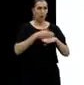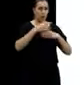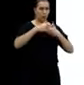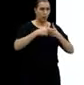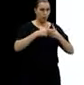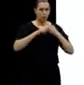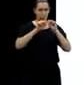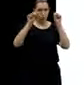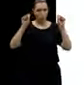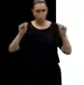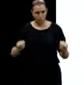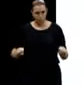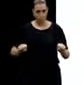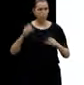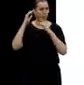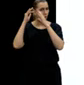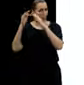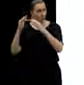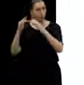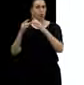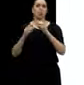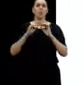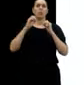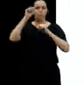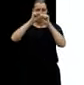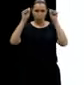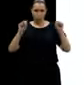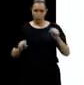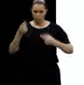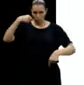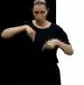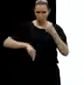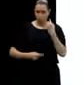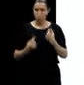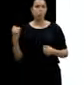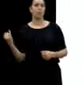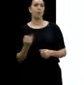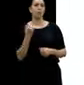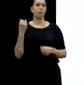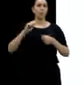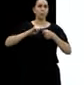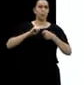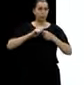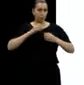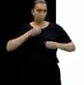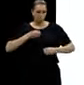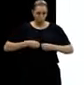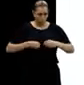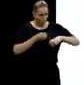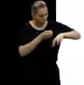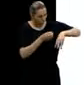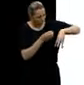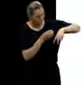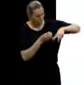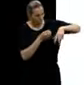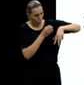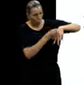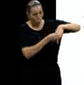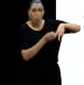sistema nervoso, sistema cardiovascular, sendo muito importante, formando aquele órgão.